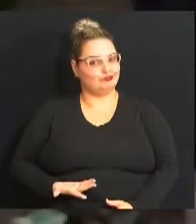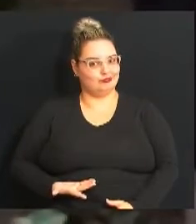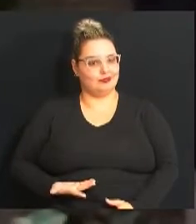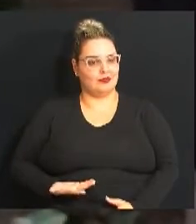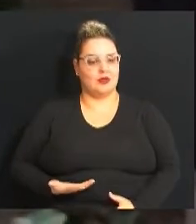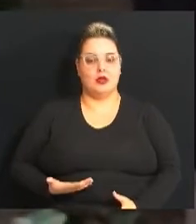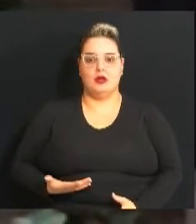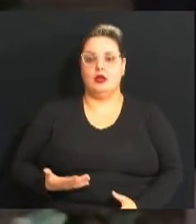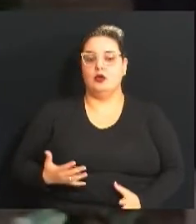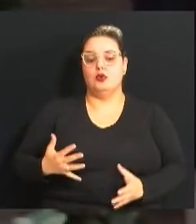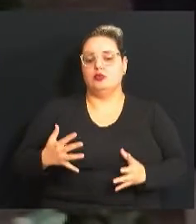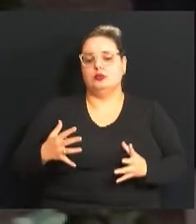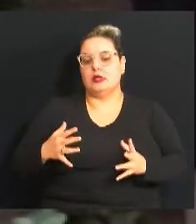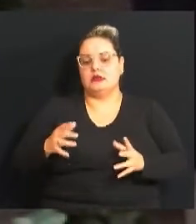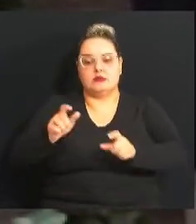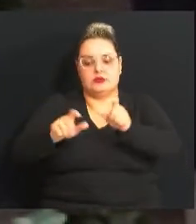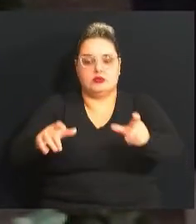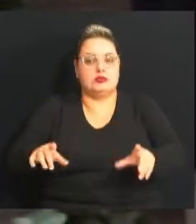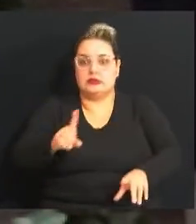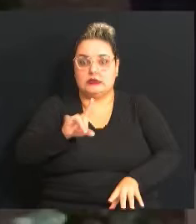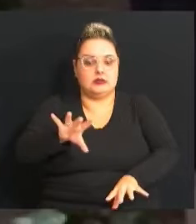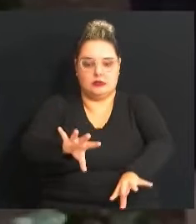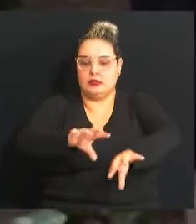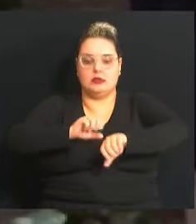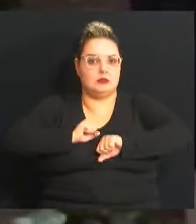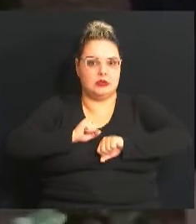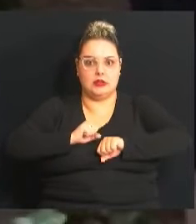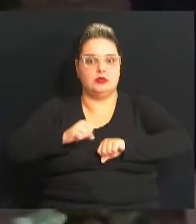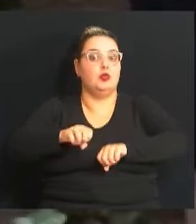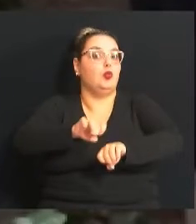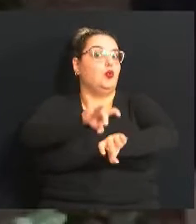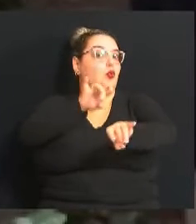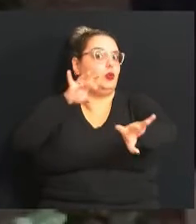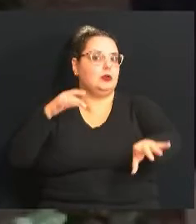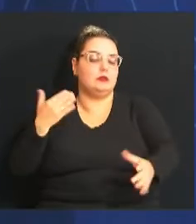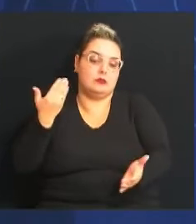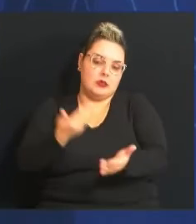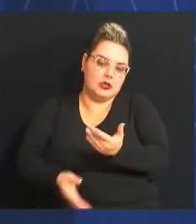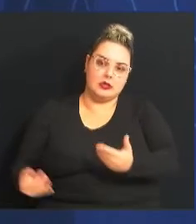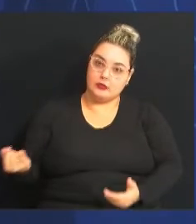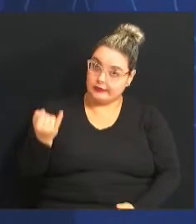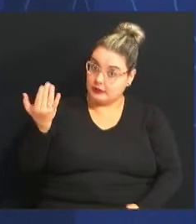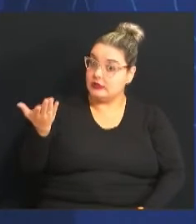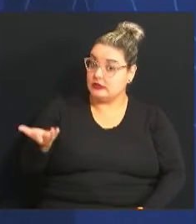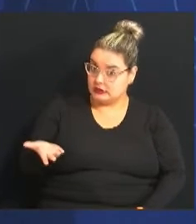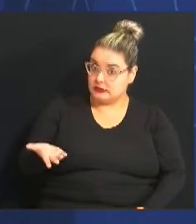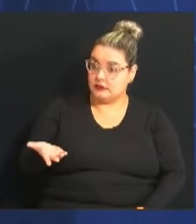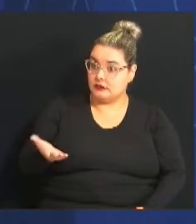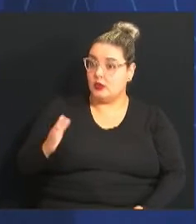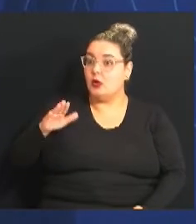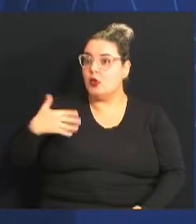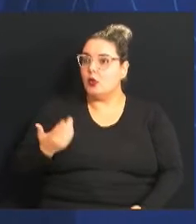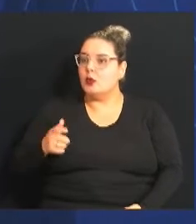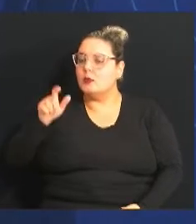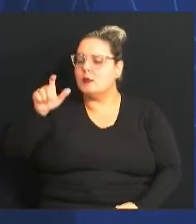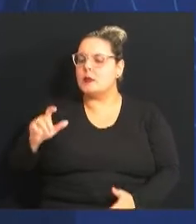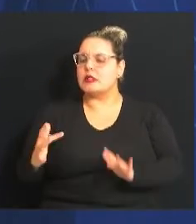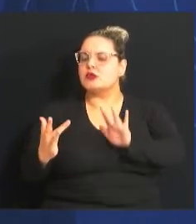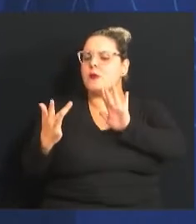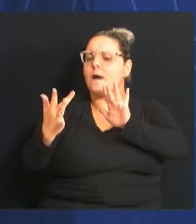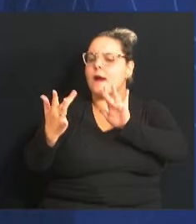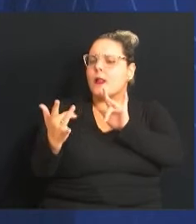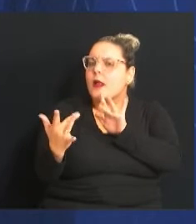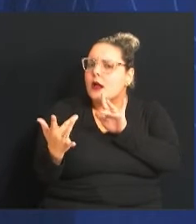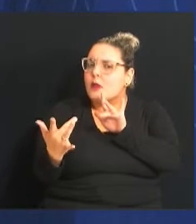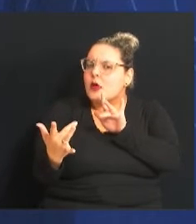abraçaram o online estão perdendo a relevância. Quando você diz que uma pessoa está namorando, mas que às vezes